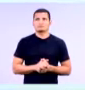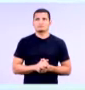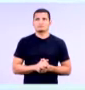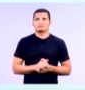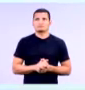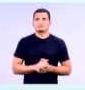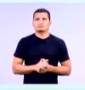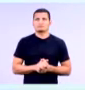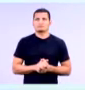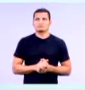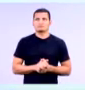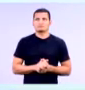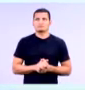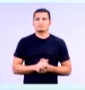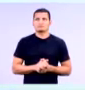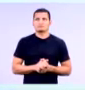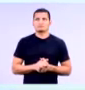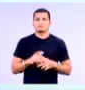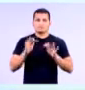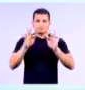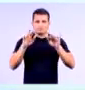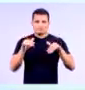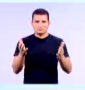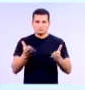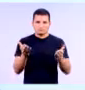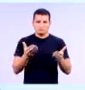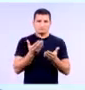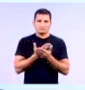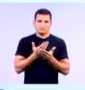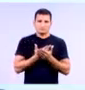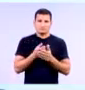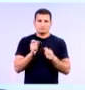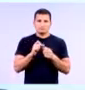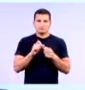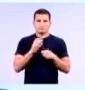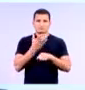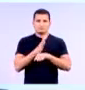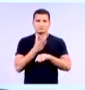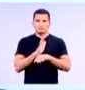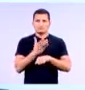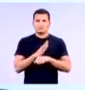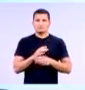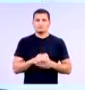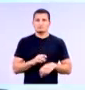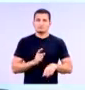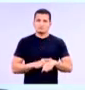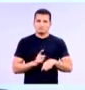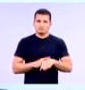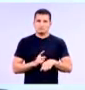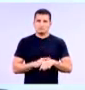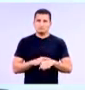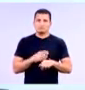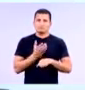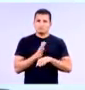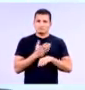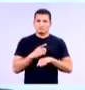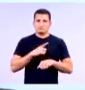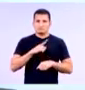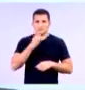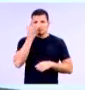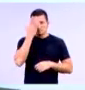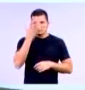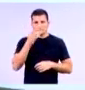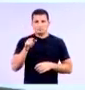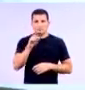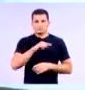pouco mais, a gente vai finalizar agora a nossa aula para a gente fazer nossas atividades, ok, gente? Então vai ter bastante tempo, a atividade está bem facilzinha aí para